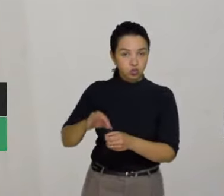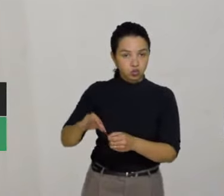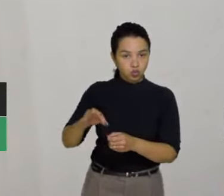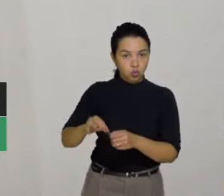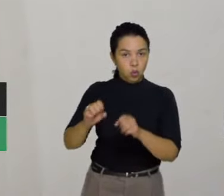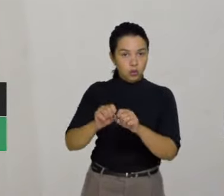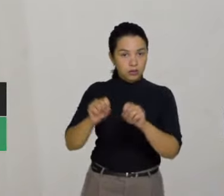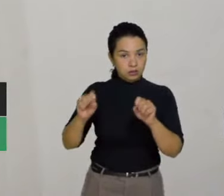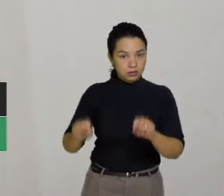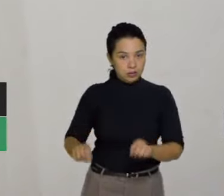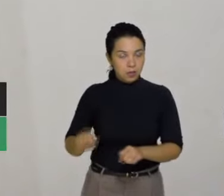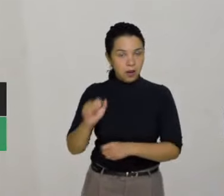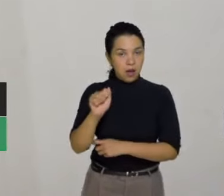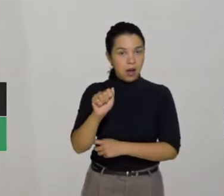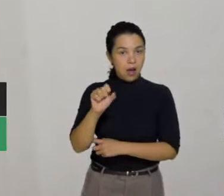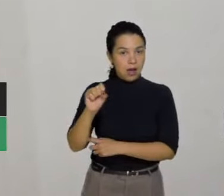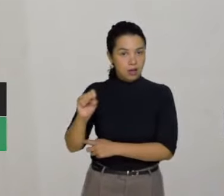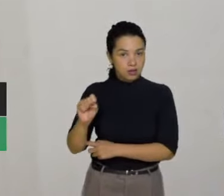e Senac,